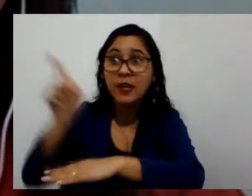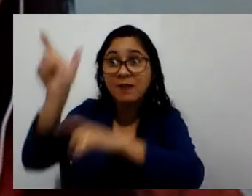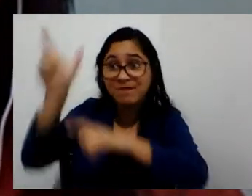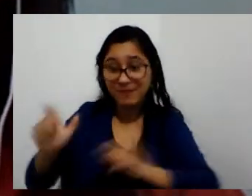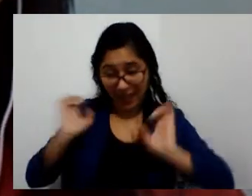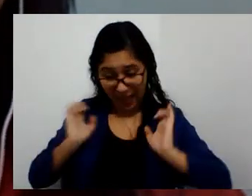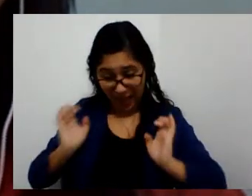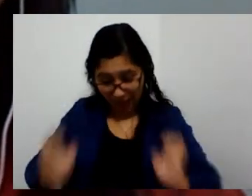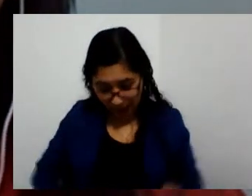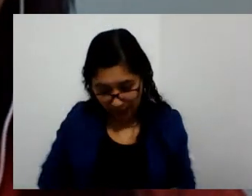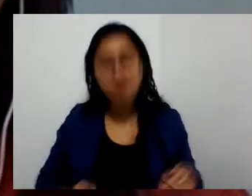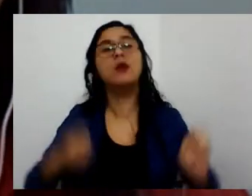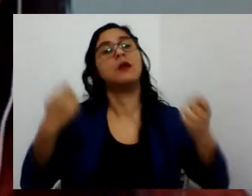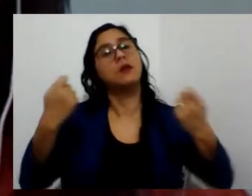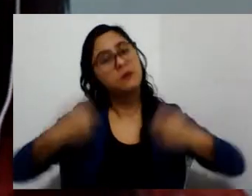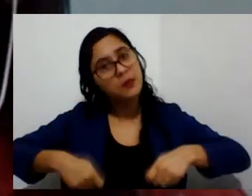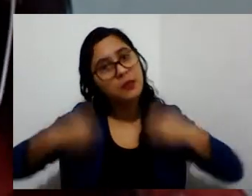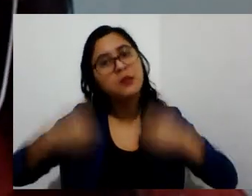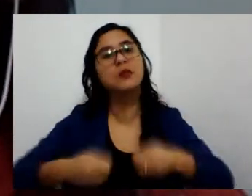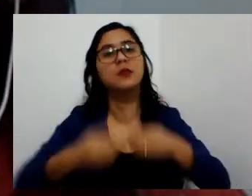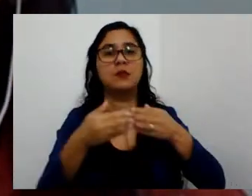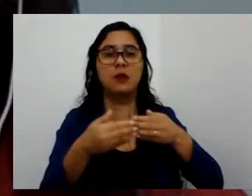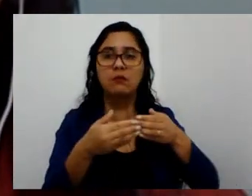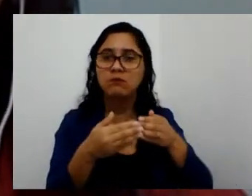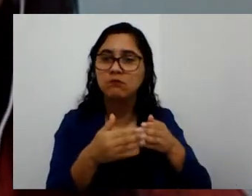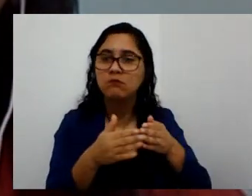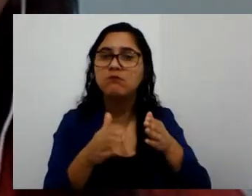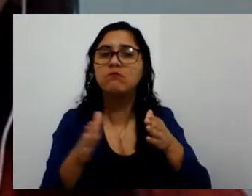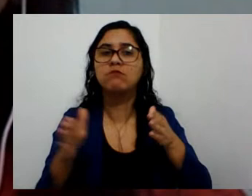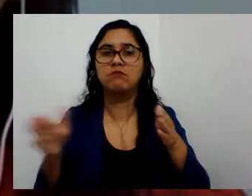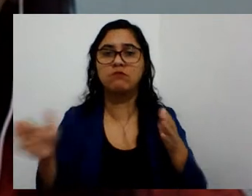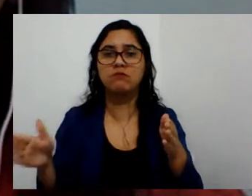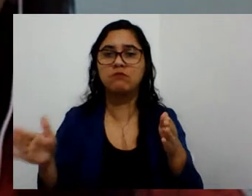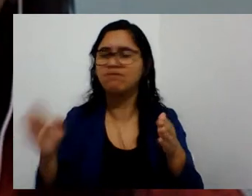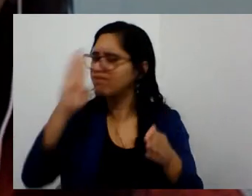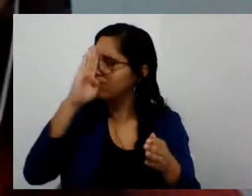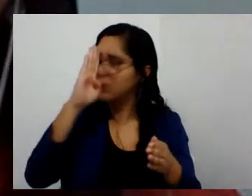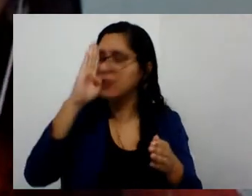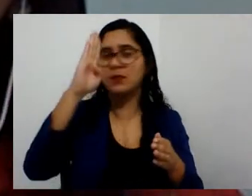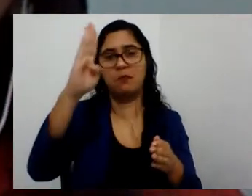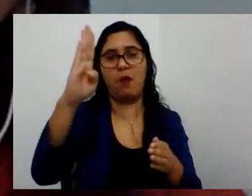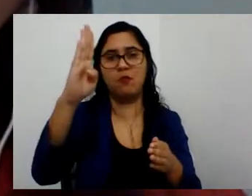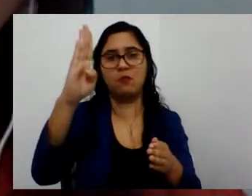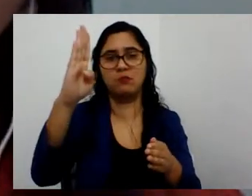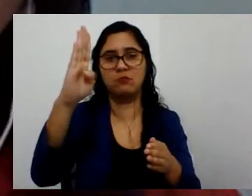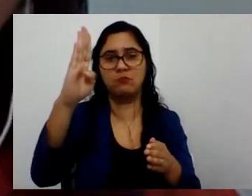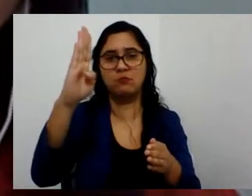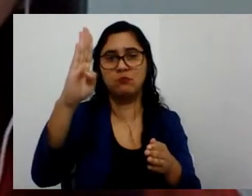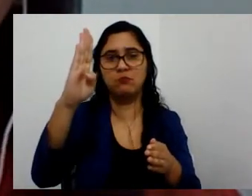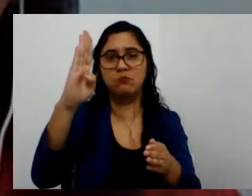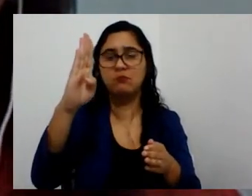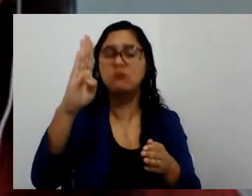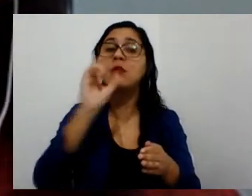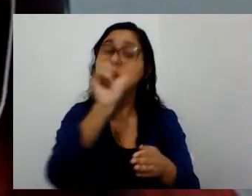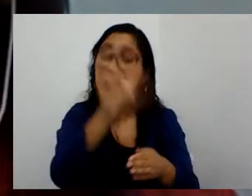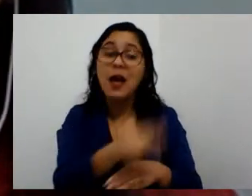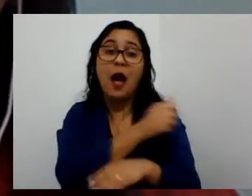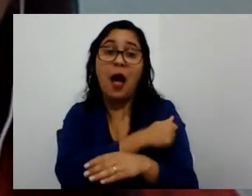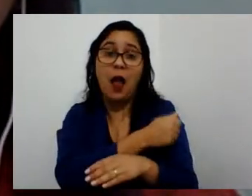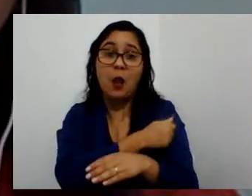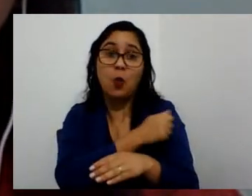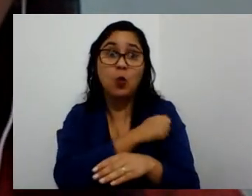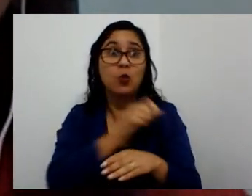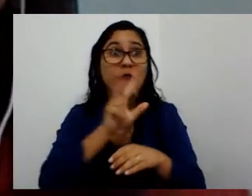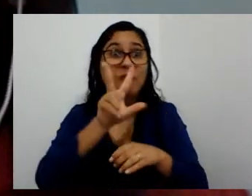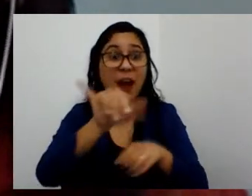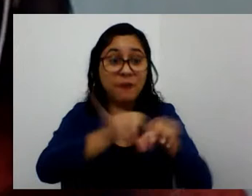seja amplamente colocada como algo primordial, principalmente para os nossos alunos que sairão daqui